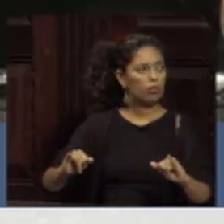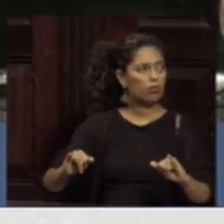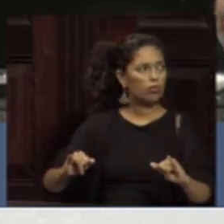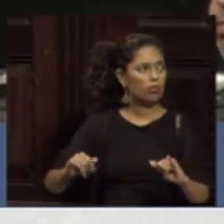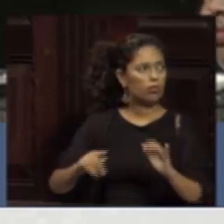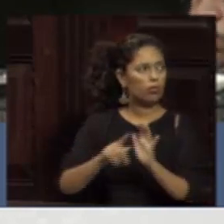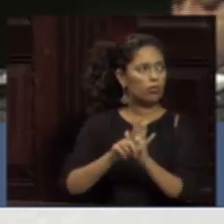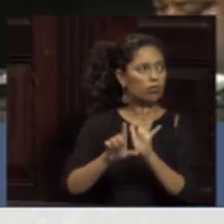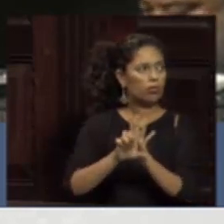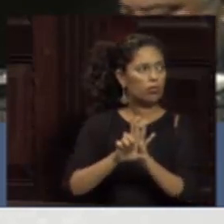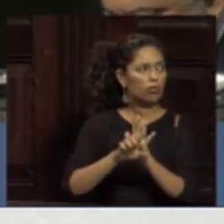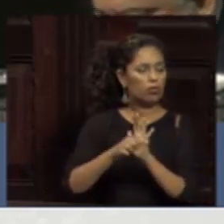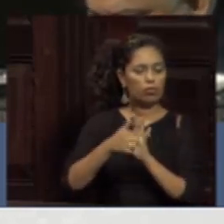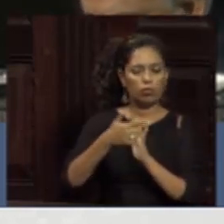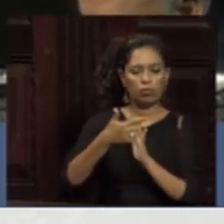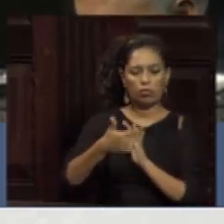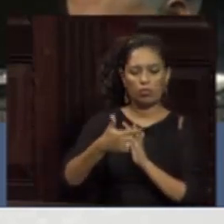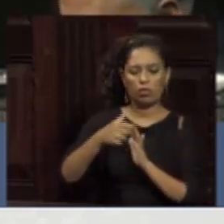projeto de lei